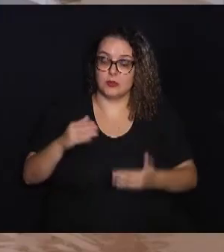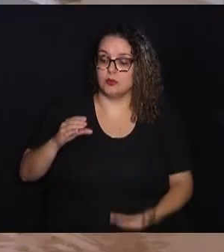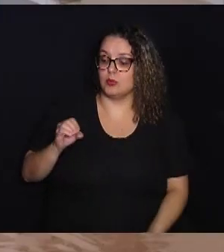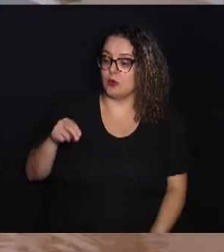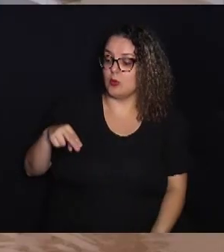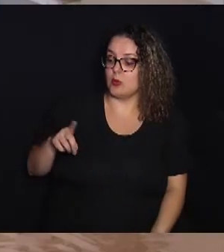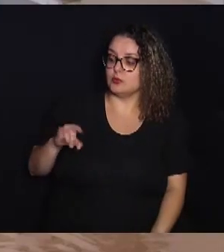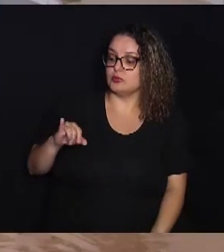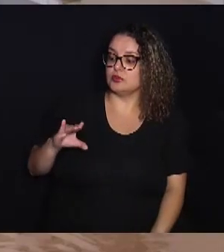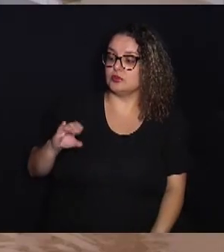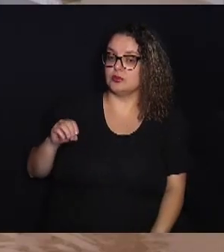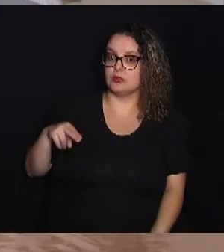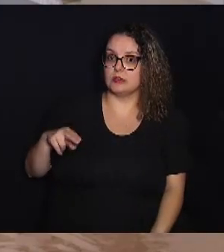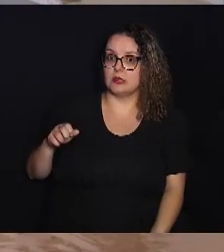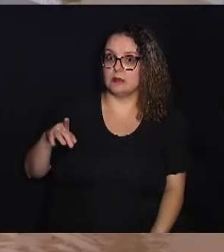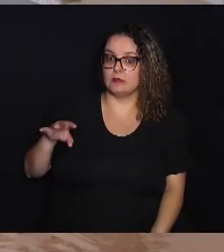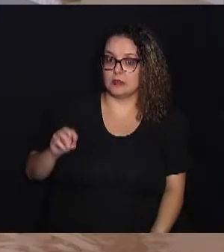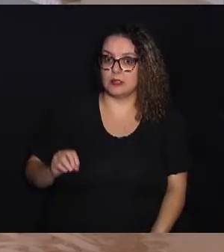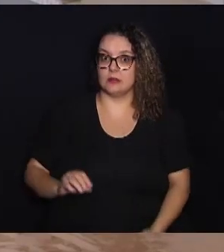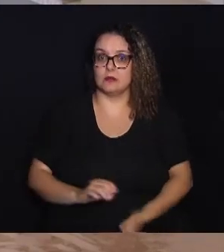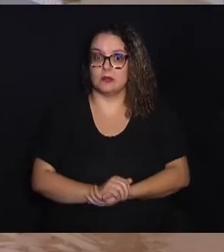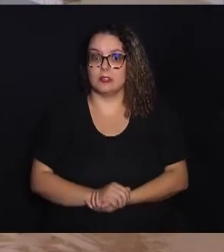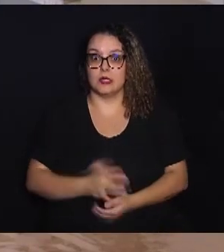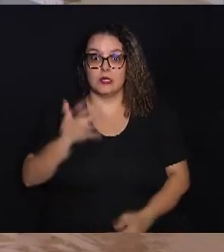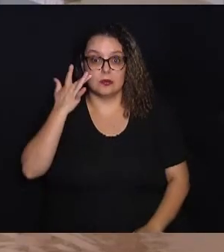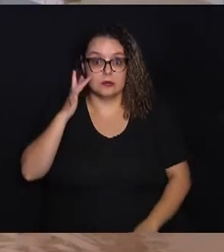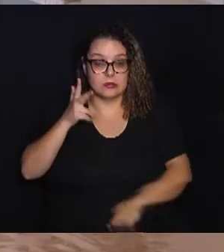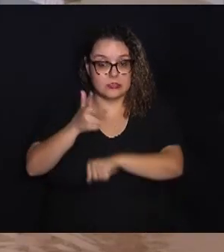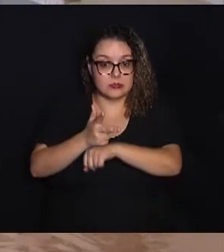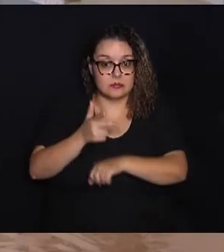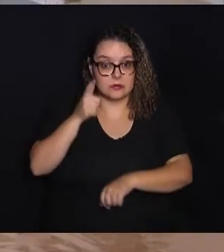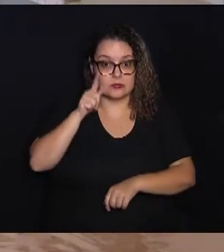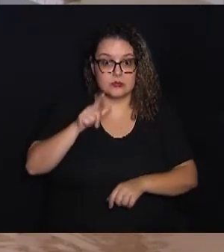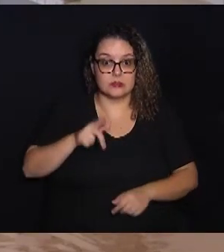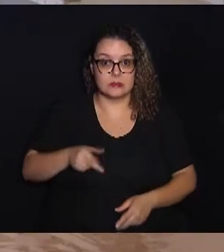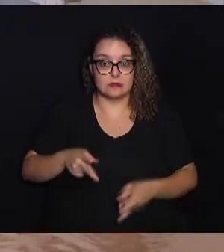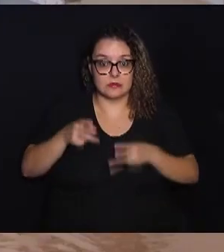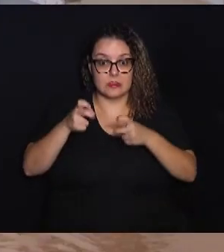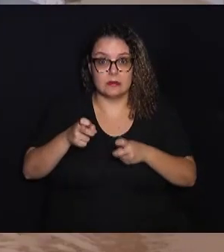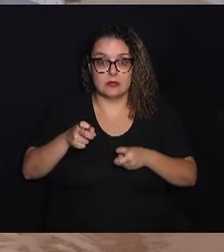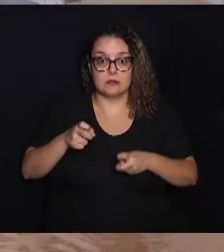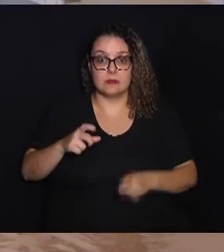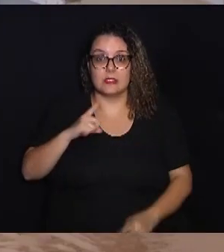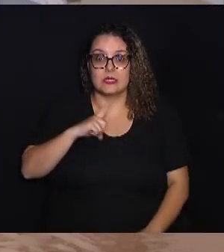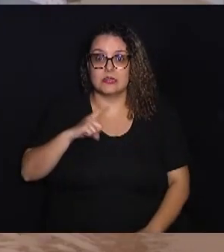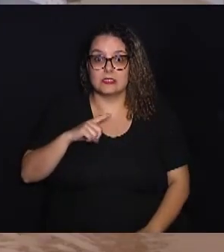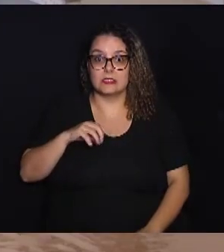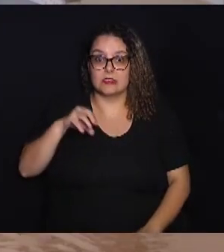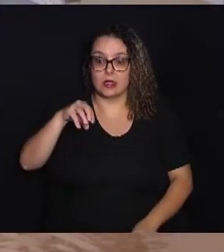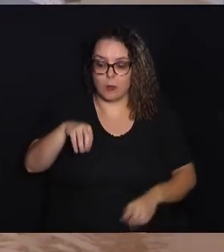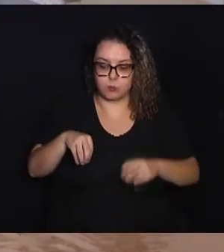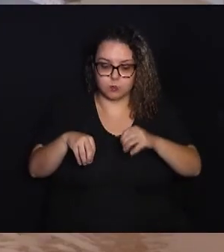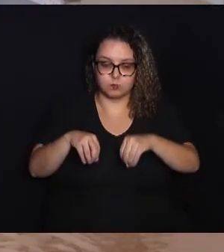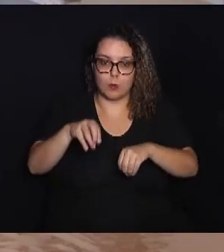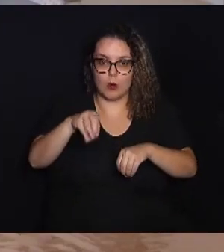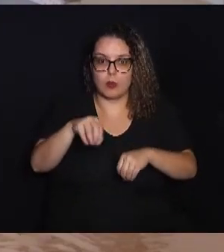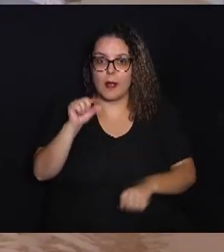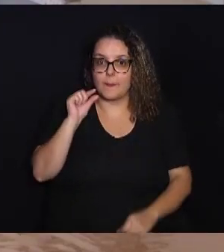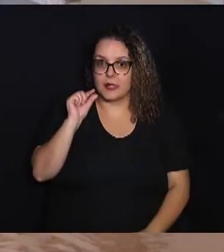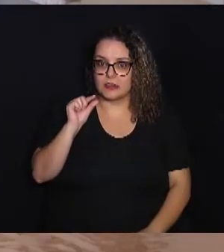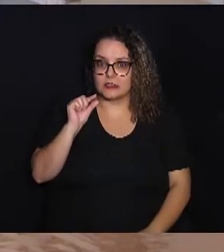legal para você começar a montar. Isso. Aí eu vou mostrar como que ela fica